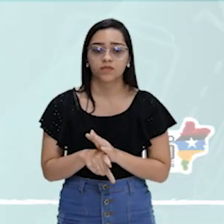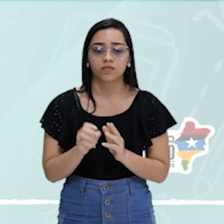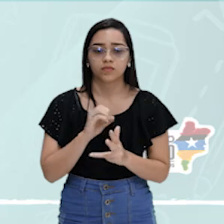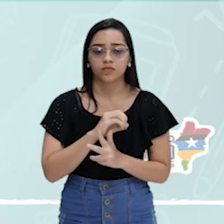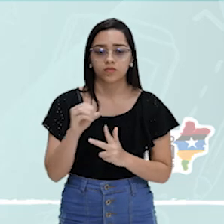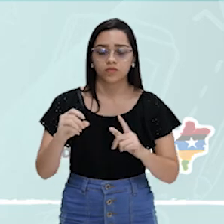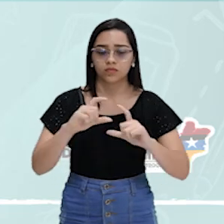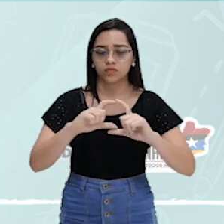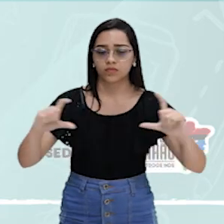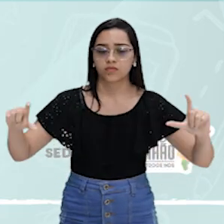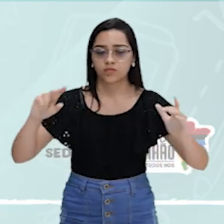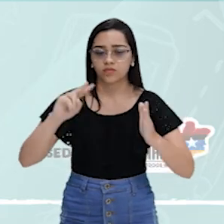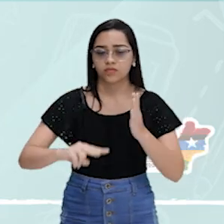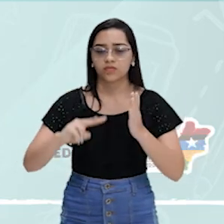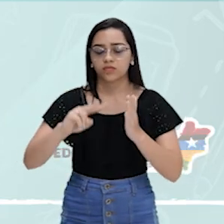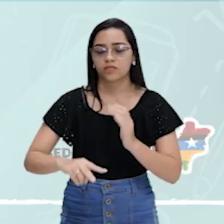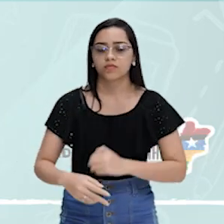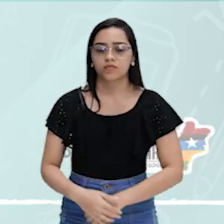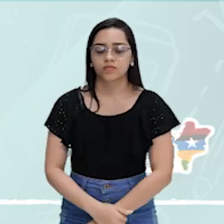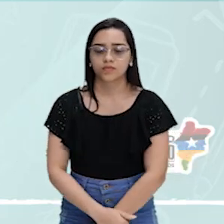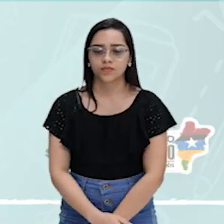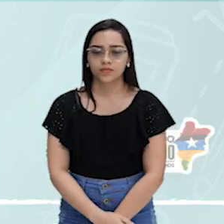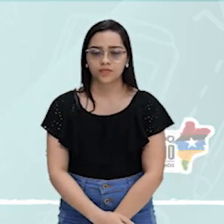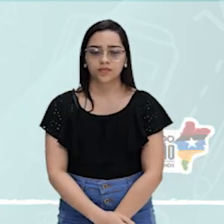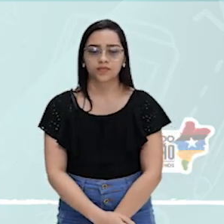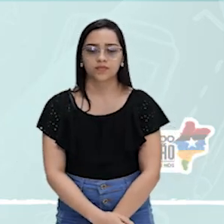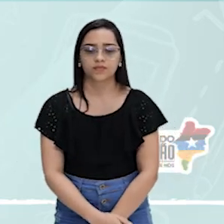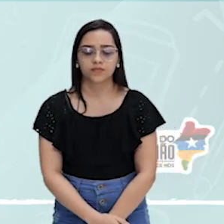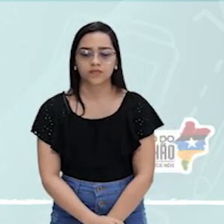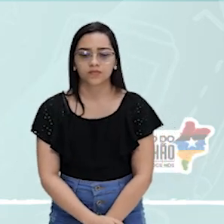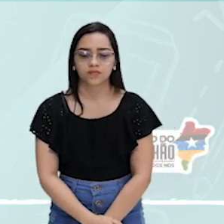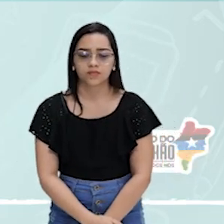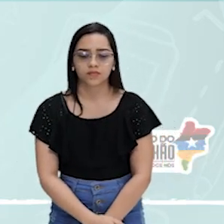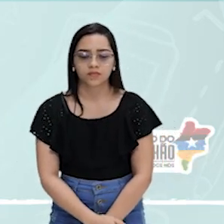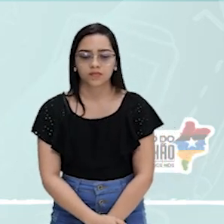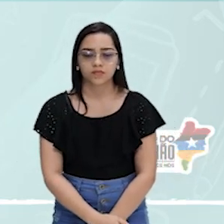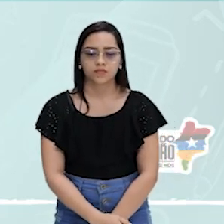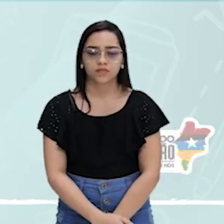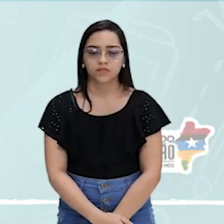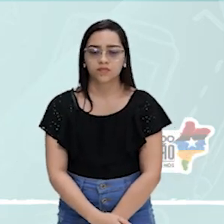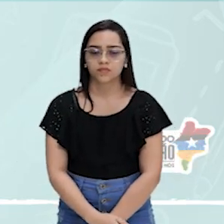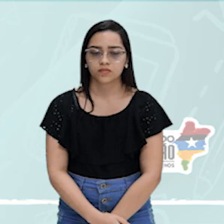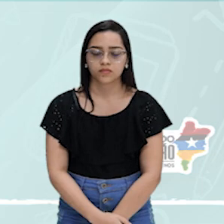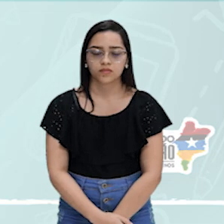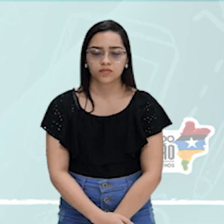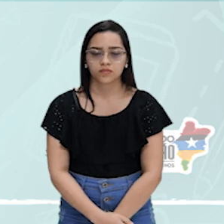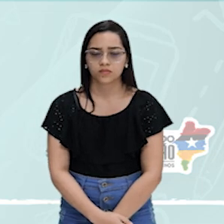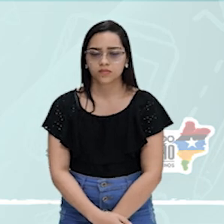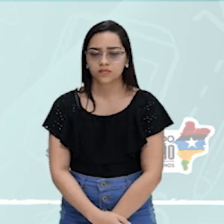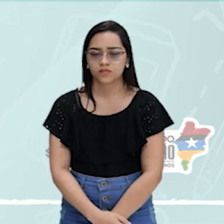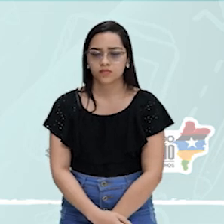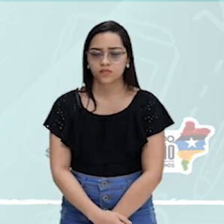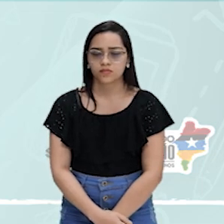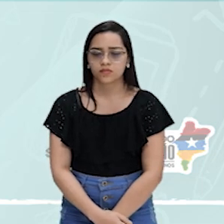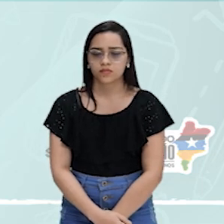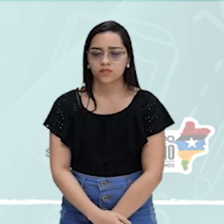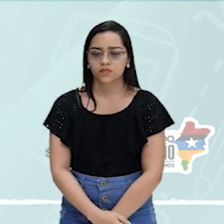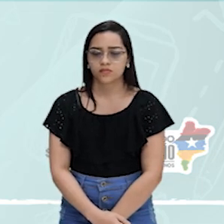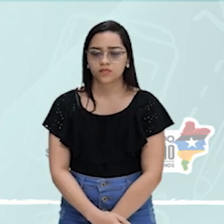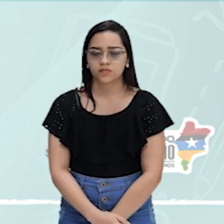escrita é uma das formas de expressão que as pessoas utilizam para comunicar algo e tem várias